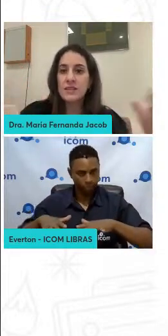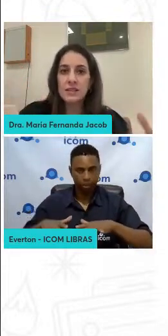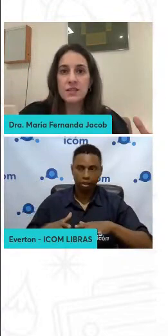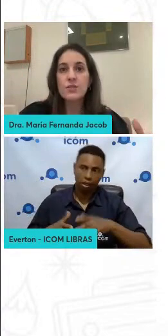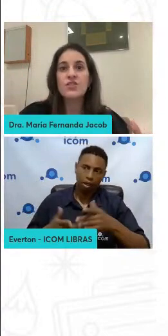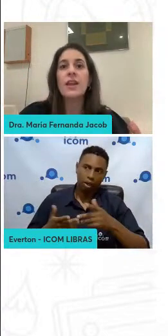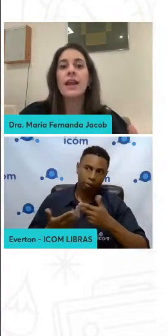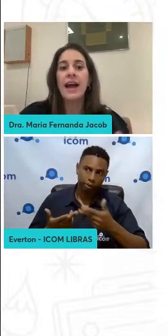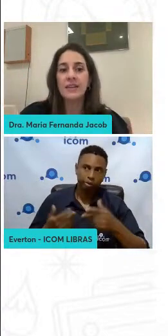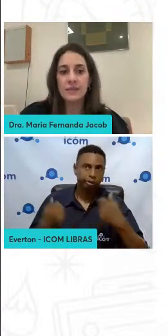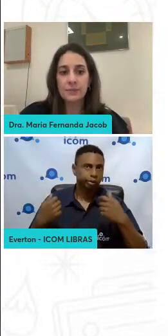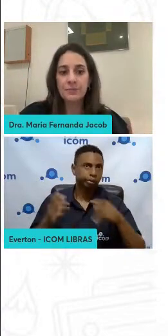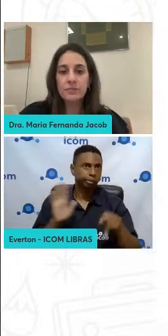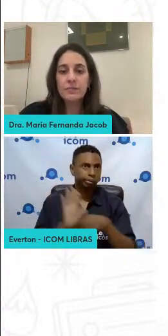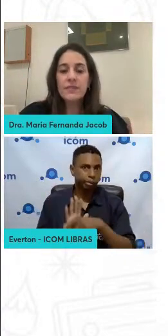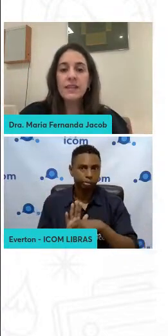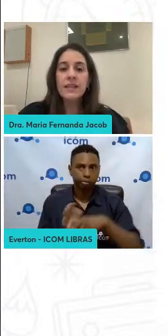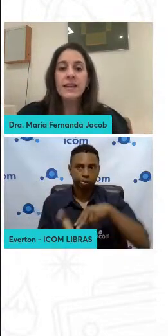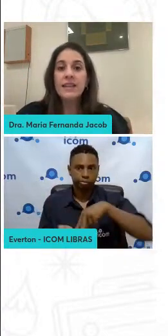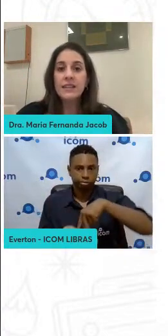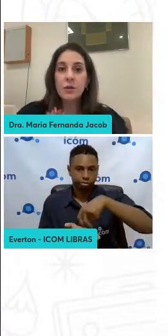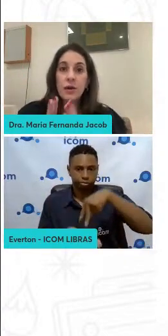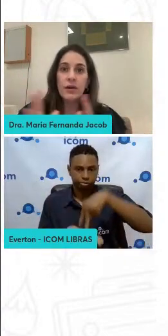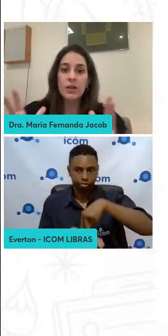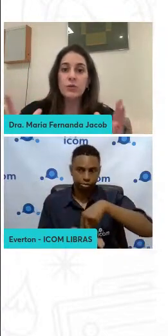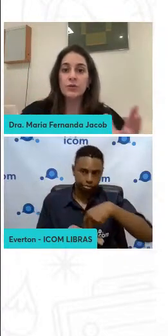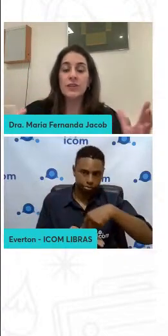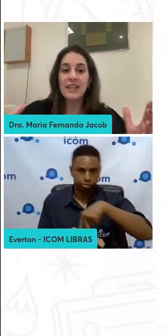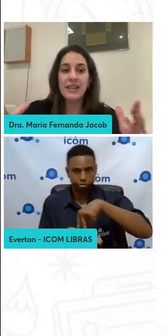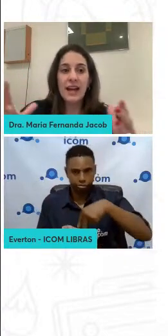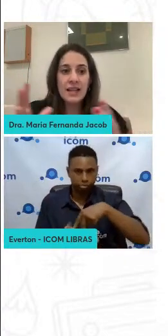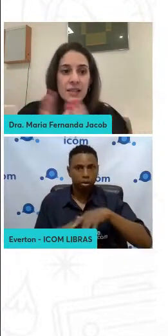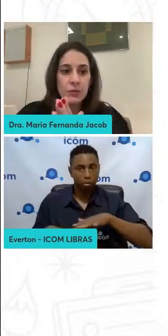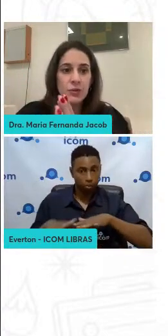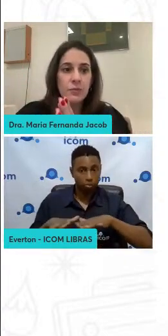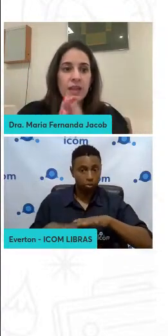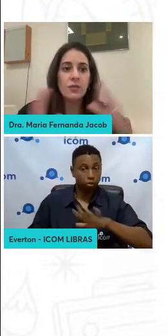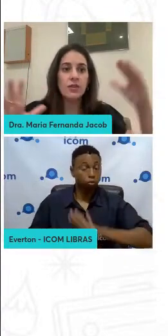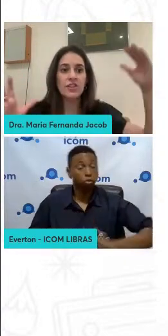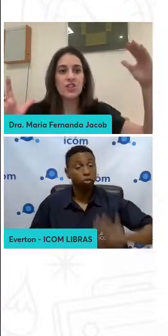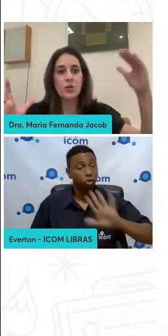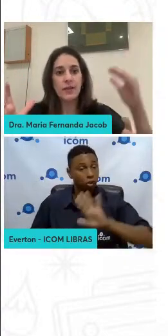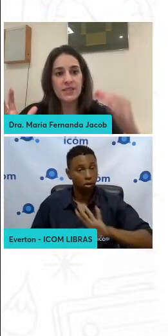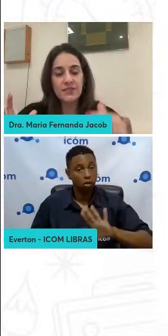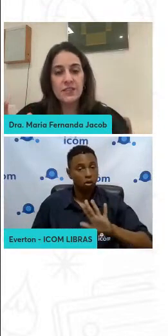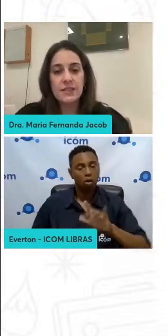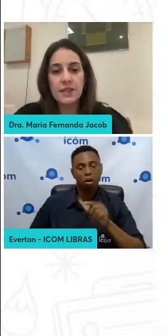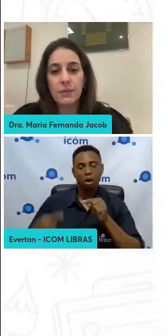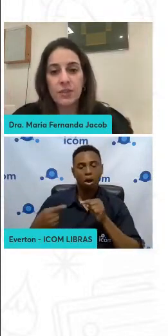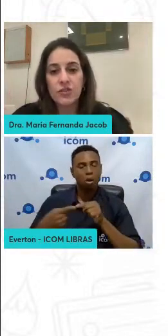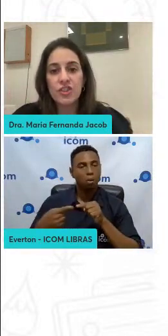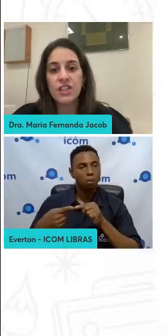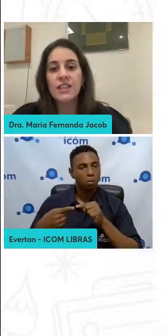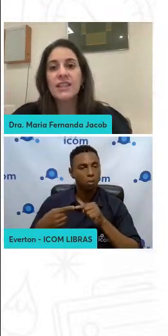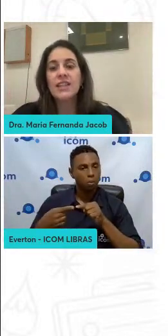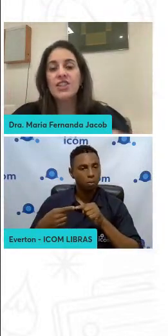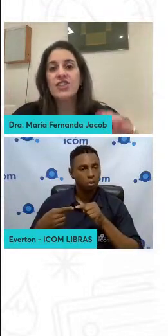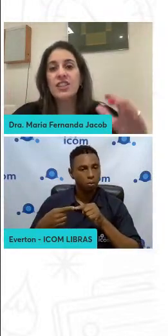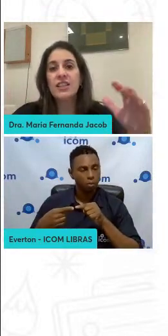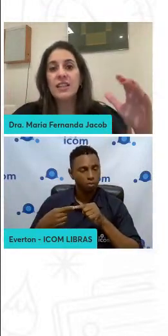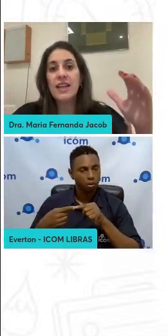aeróbicos, exercícios gerais. Então, é um recurso que casa muito bem quando a gente começa a fazer esse trabalho